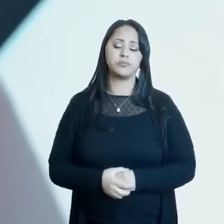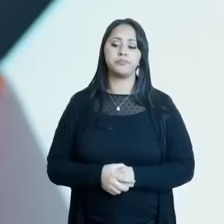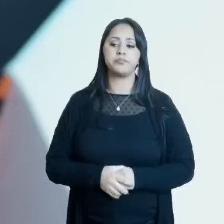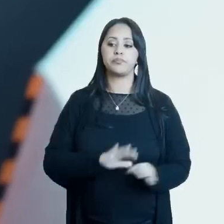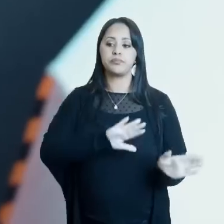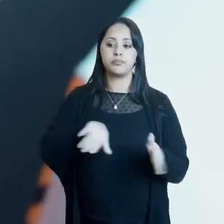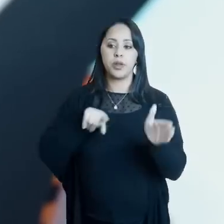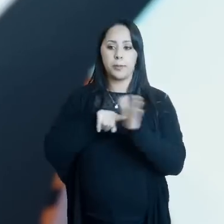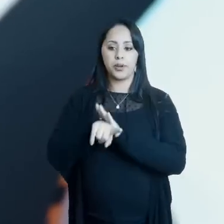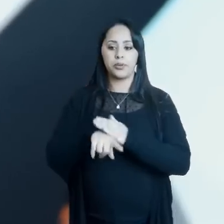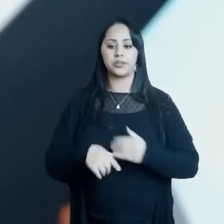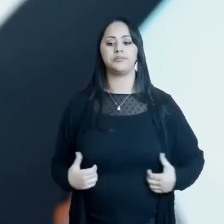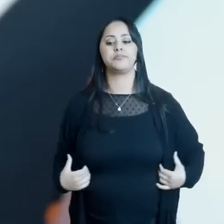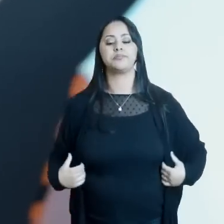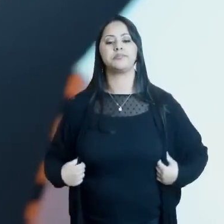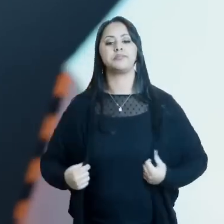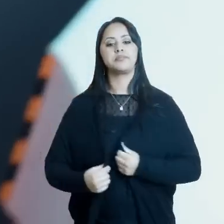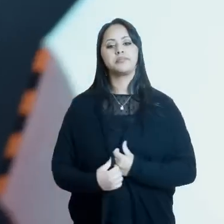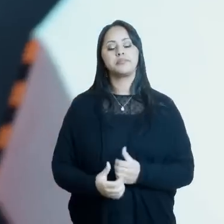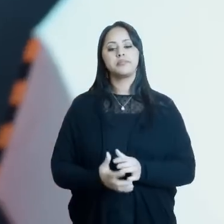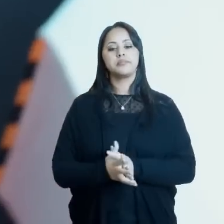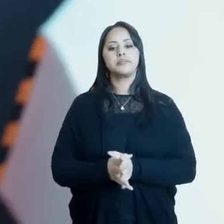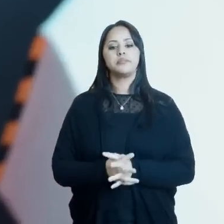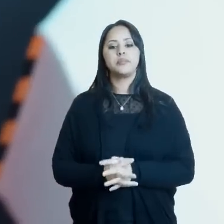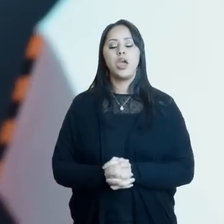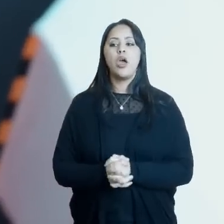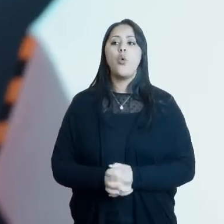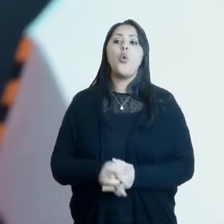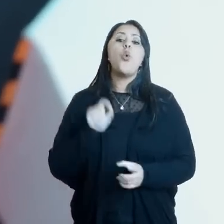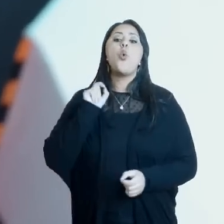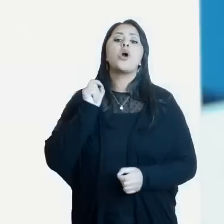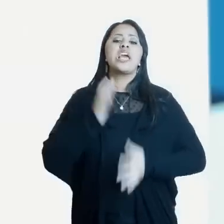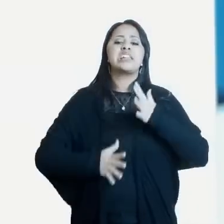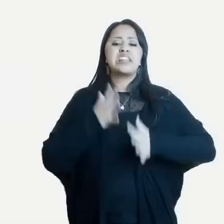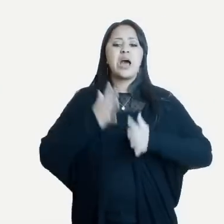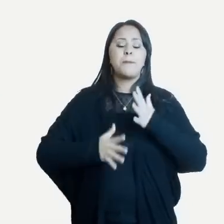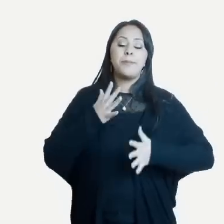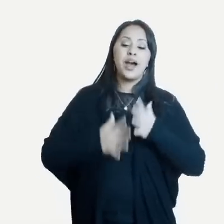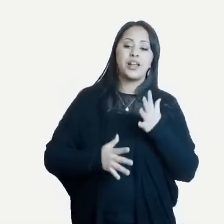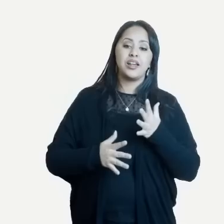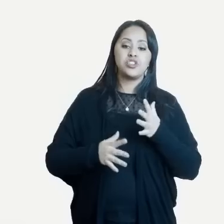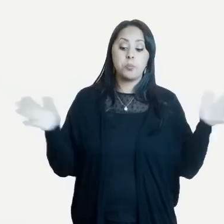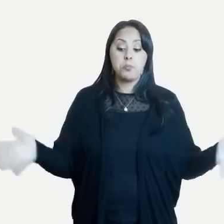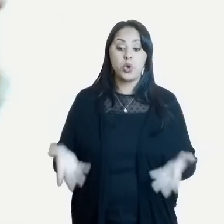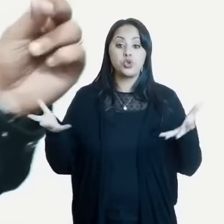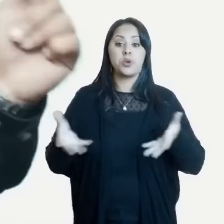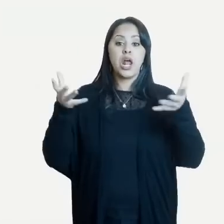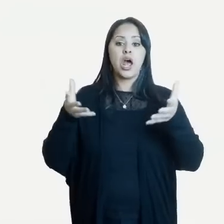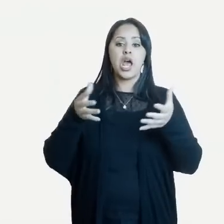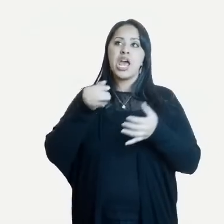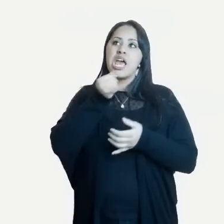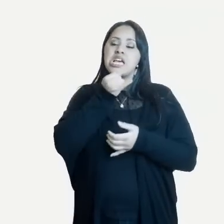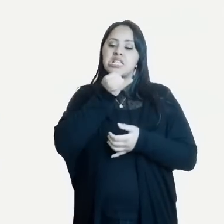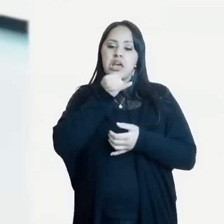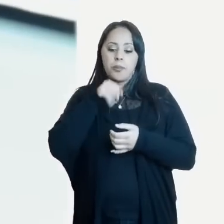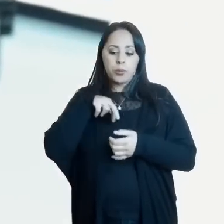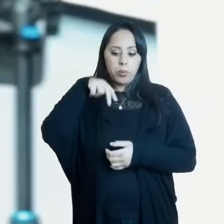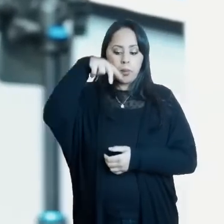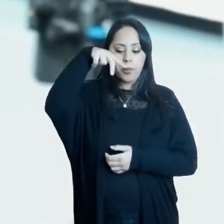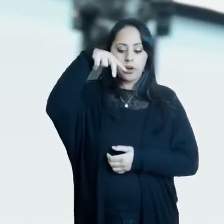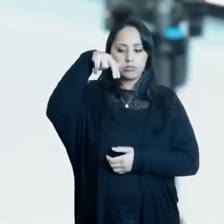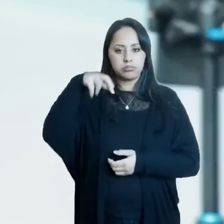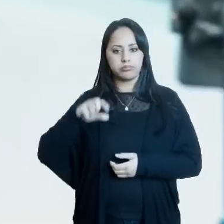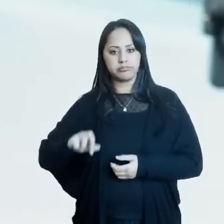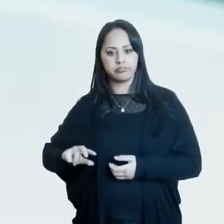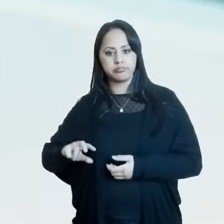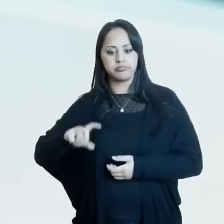Lohane Carvalho, o que impede de prosperar? Sobe um degrau e desce 2. Por que isso acontece? Pode ser uma maldição hereditária